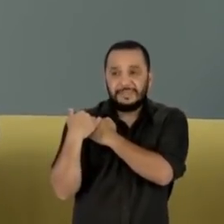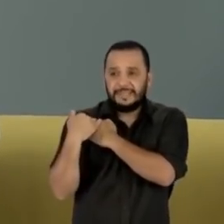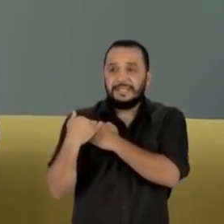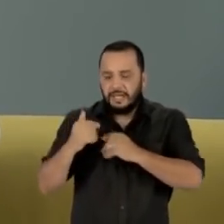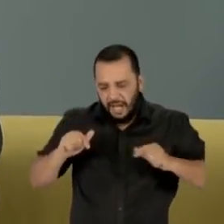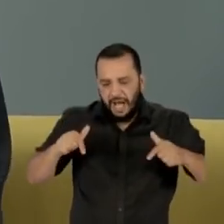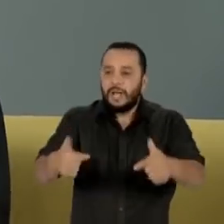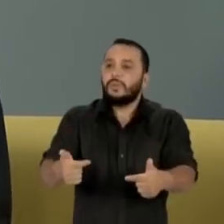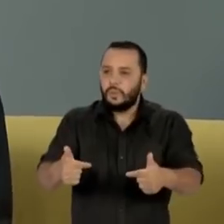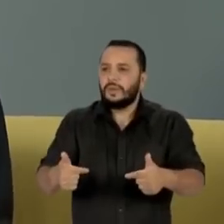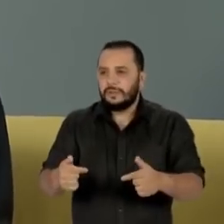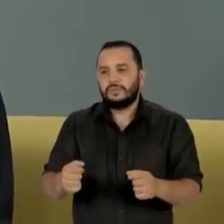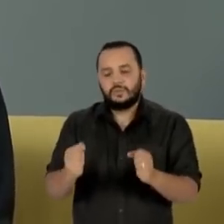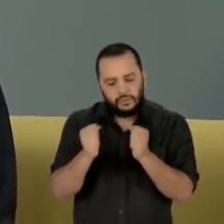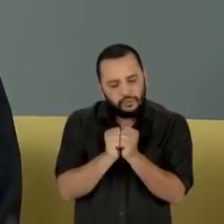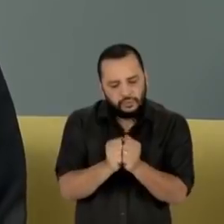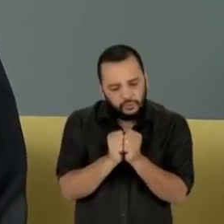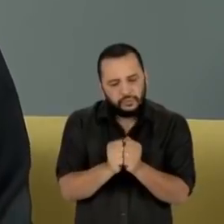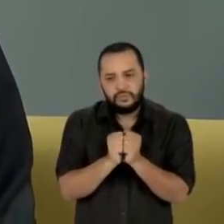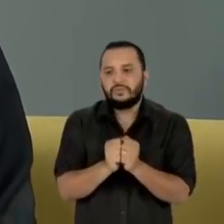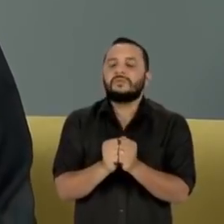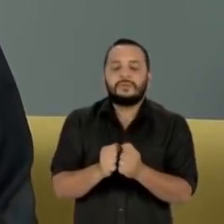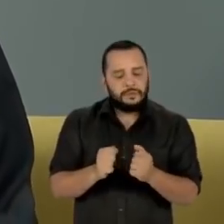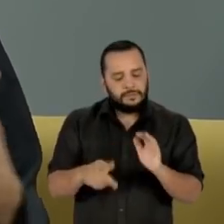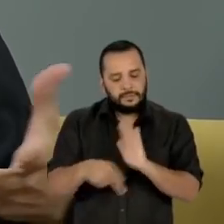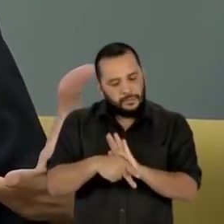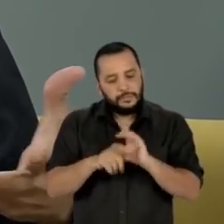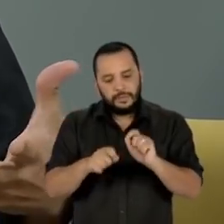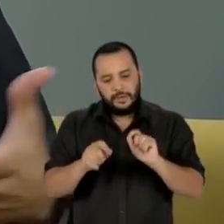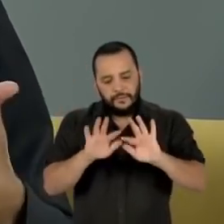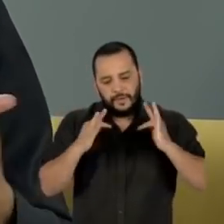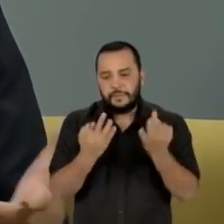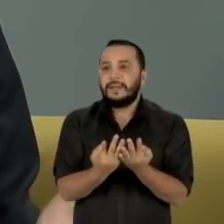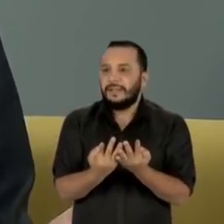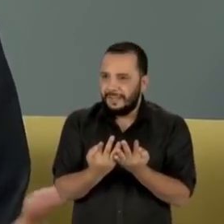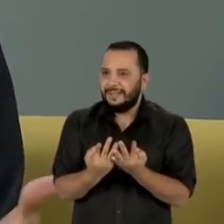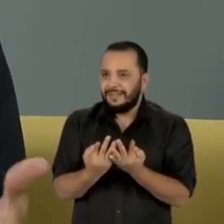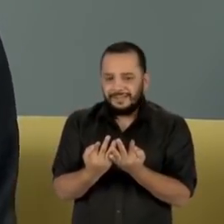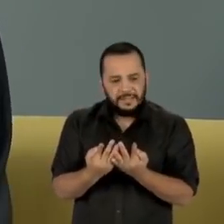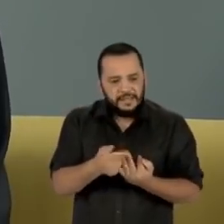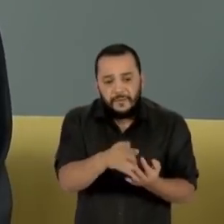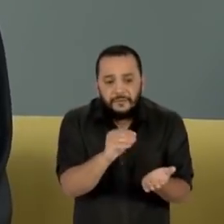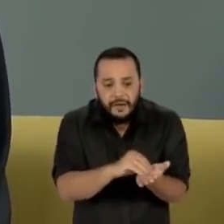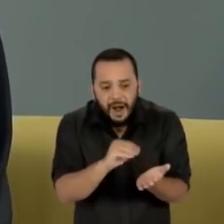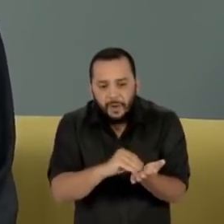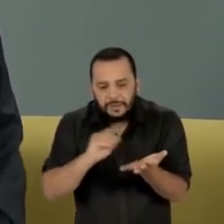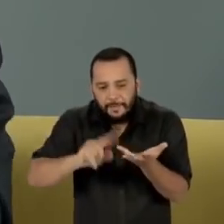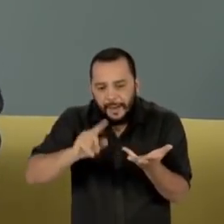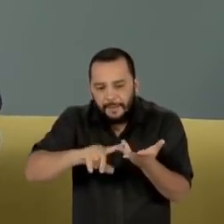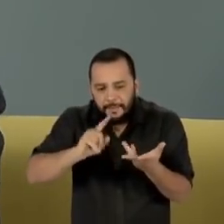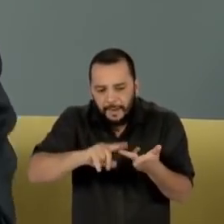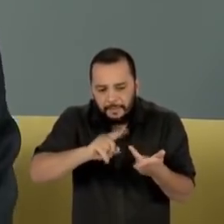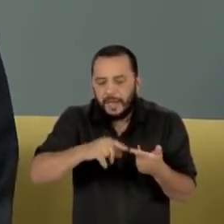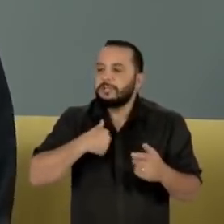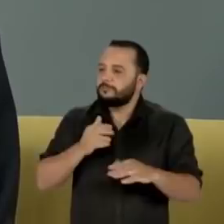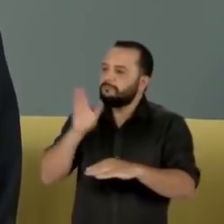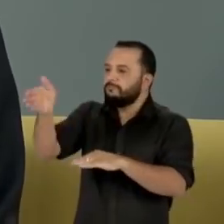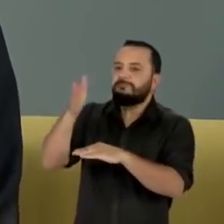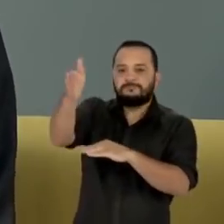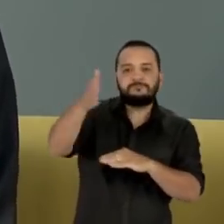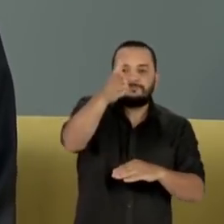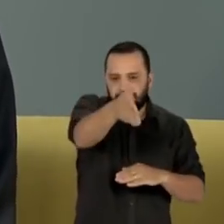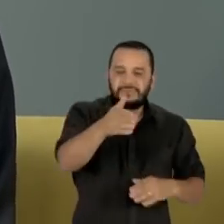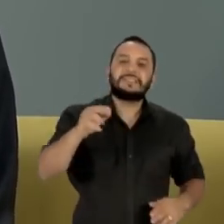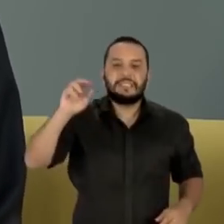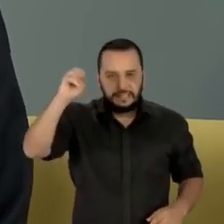atuando como proximidade com a família para providenciar os cuidados que ele perceba que a caneta esteja